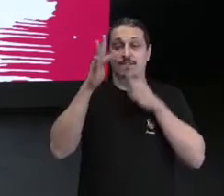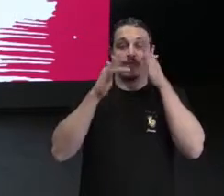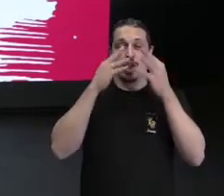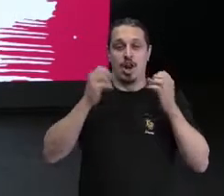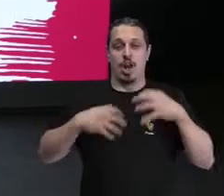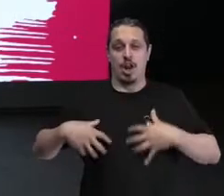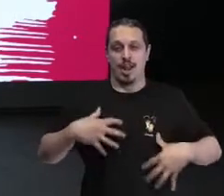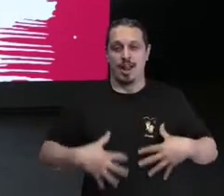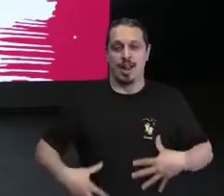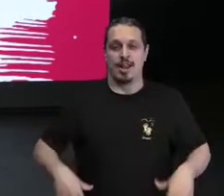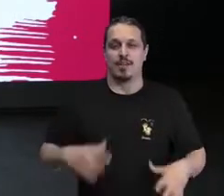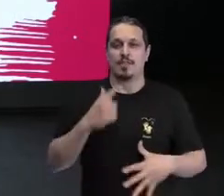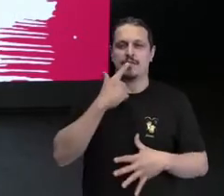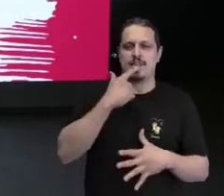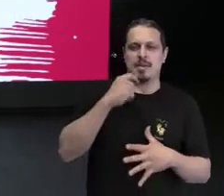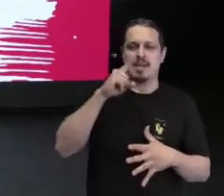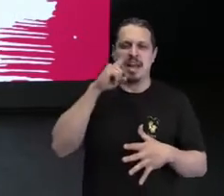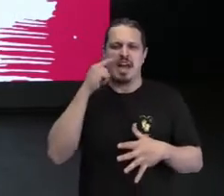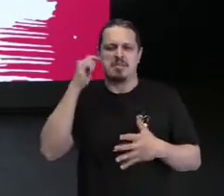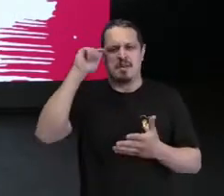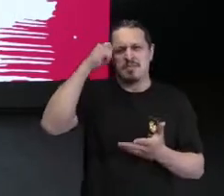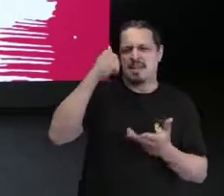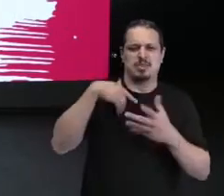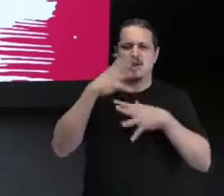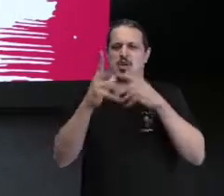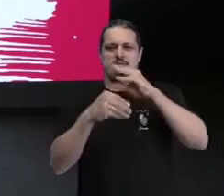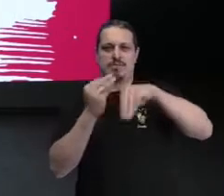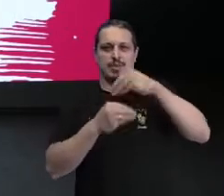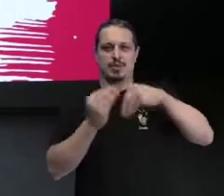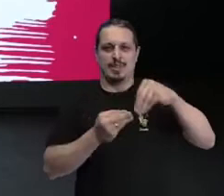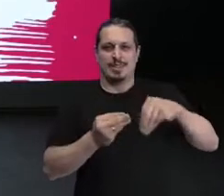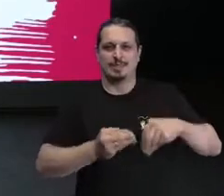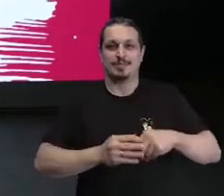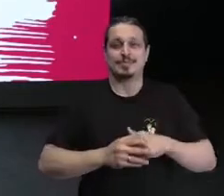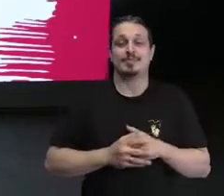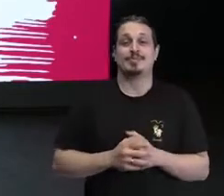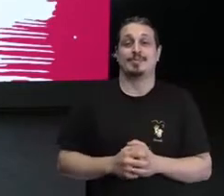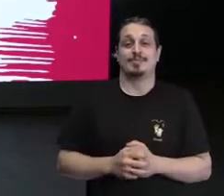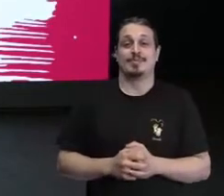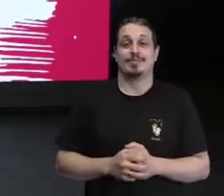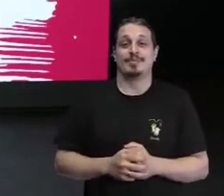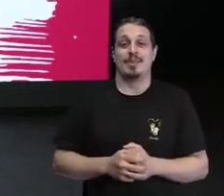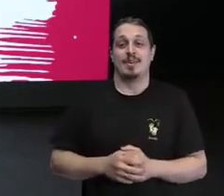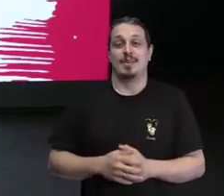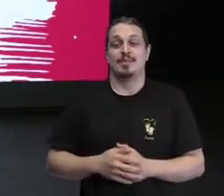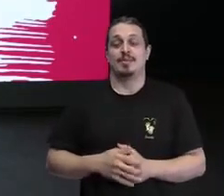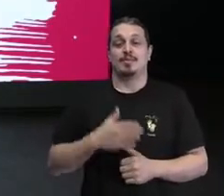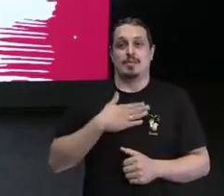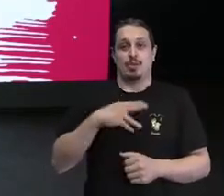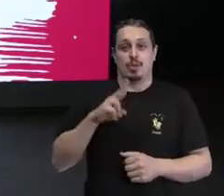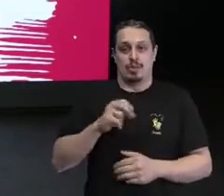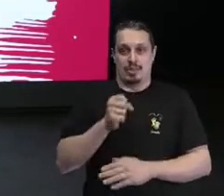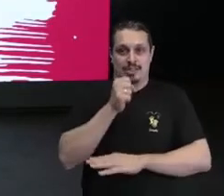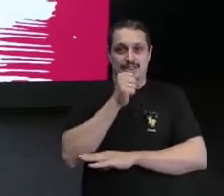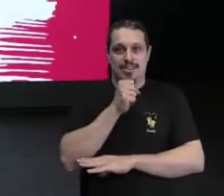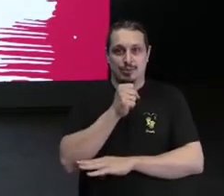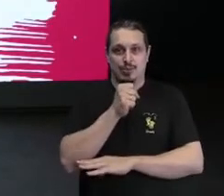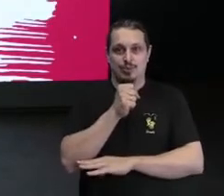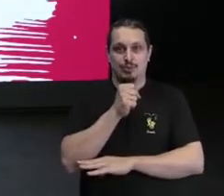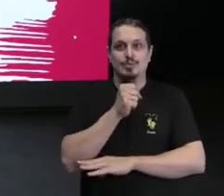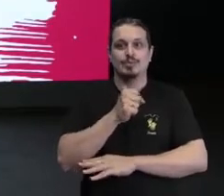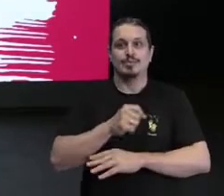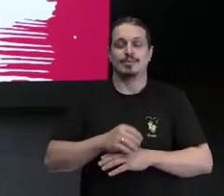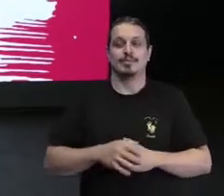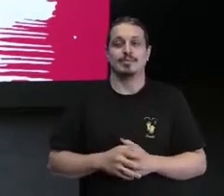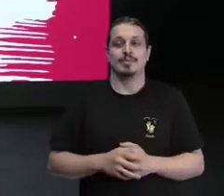vermelha, cor amarela, cor preta, tudo misturado. Estou aqui segurando o microfone. Tenho uma tatuagem aqui no pulso,